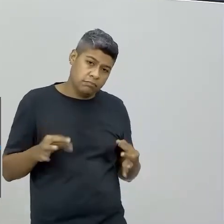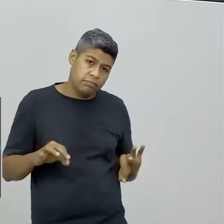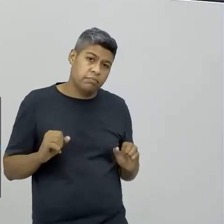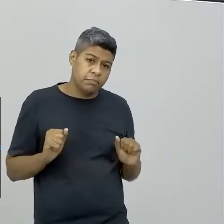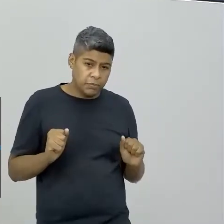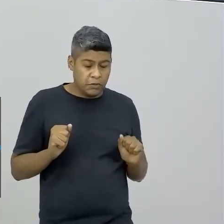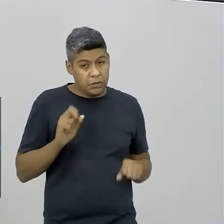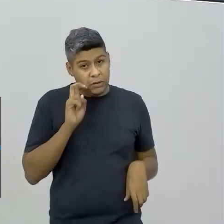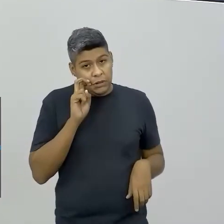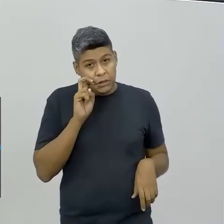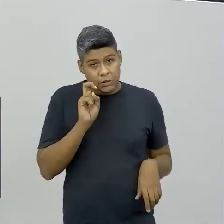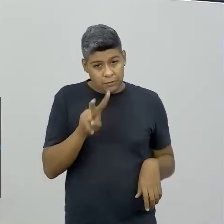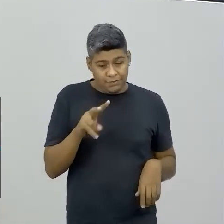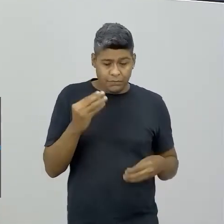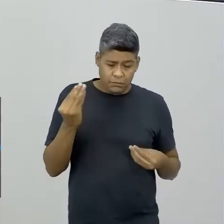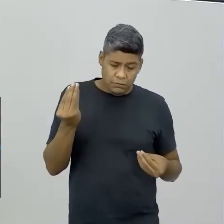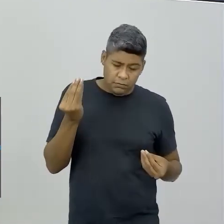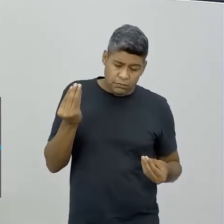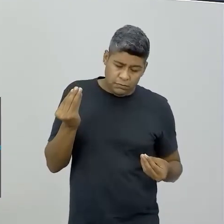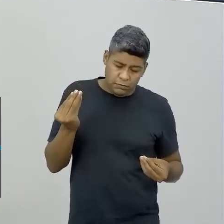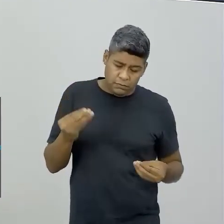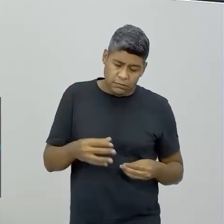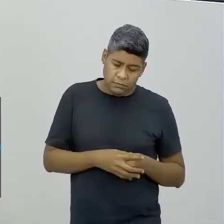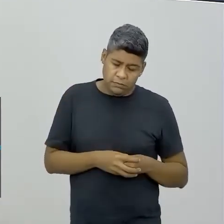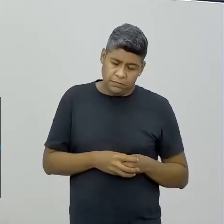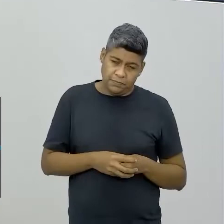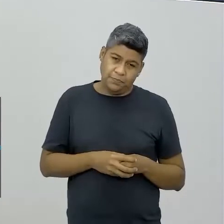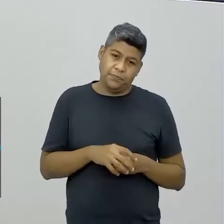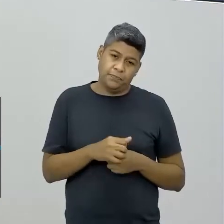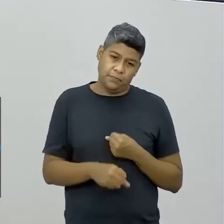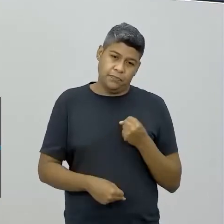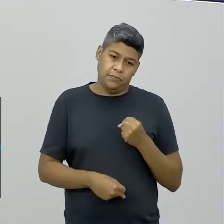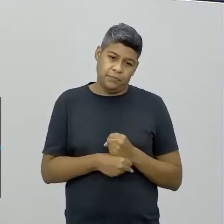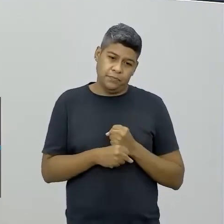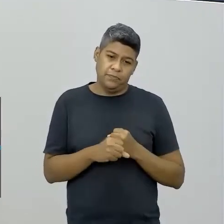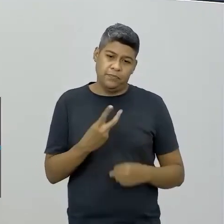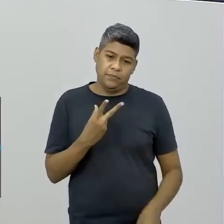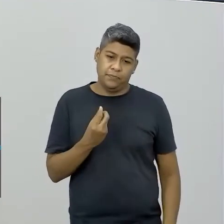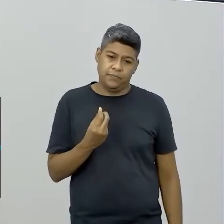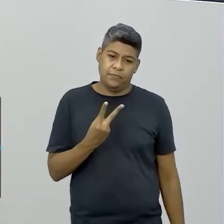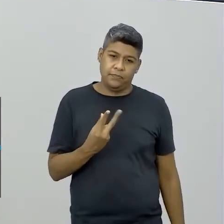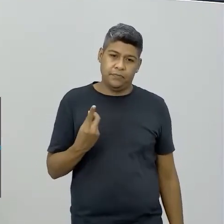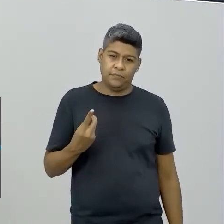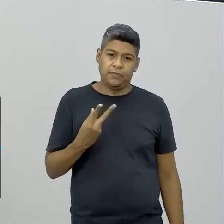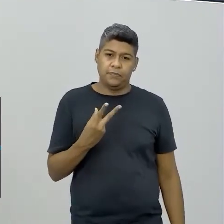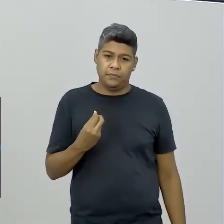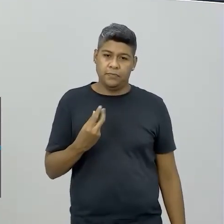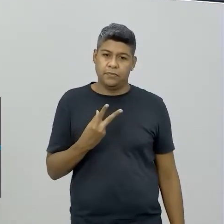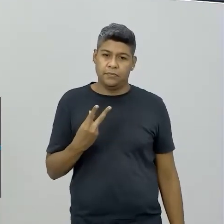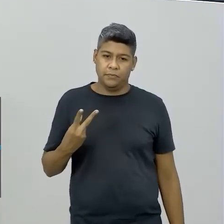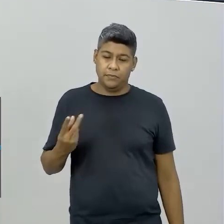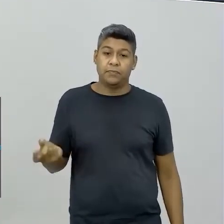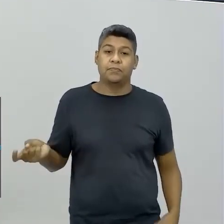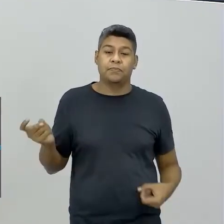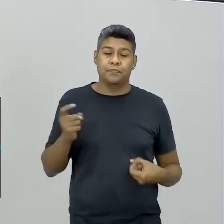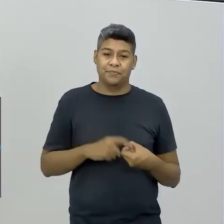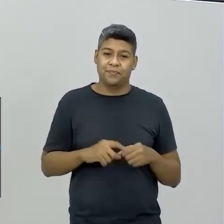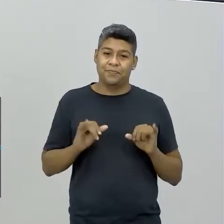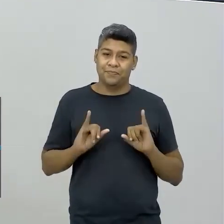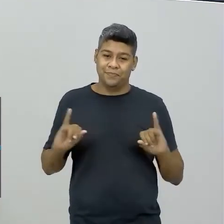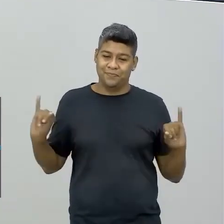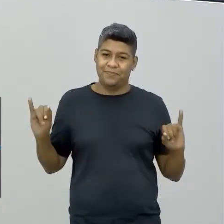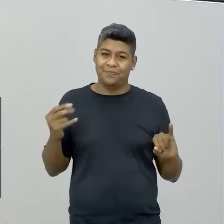podem verificar como que tá isso nesses anos agora de 2021, 2022, tá certo? Então, voltando, esses dados são